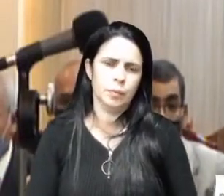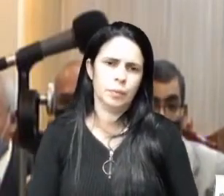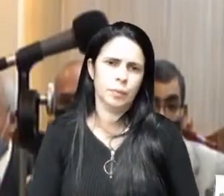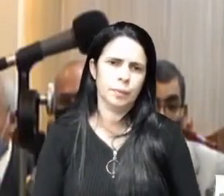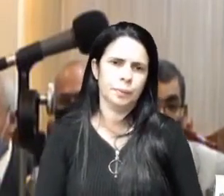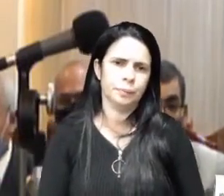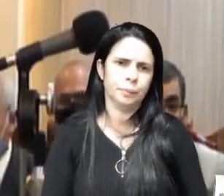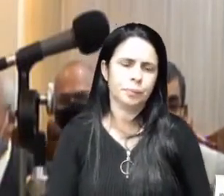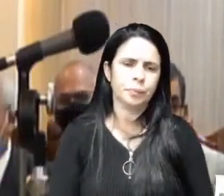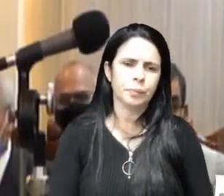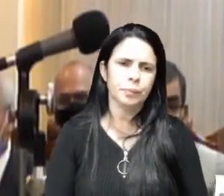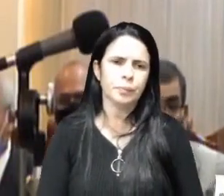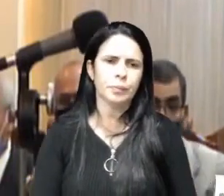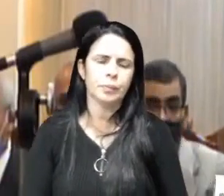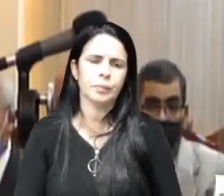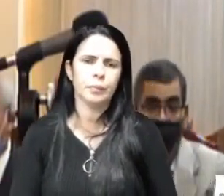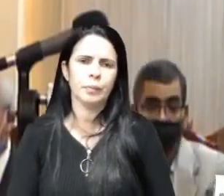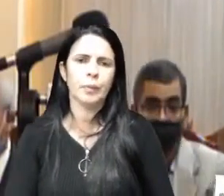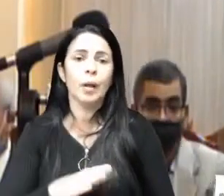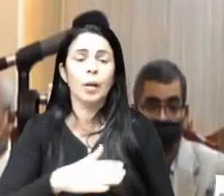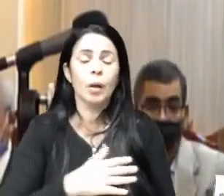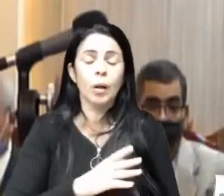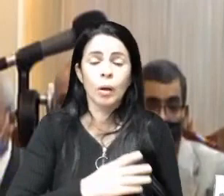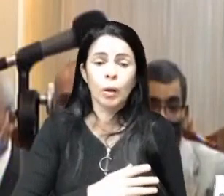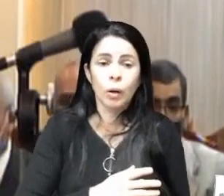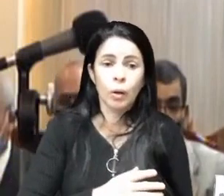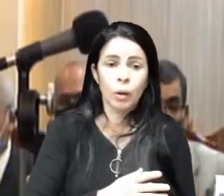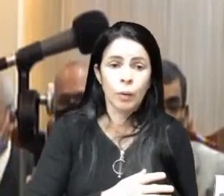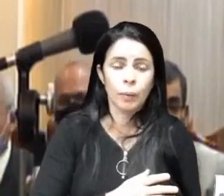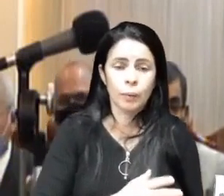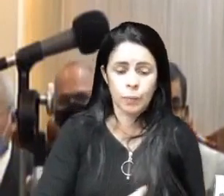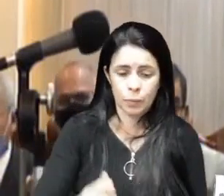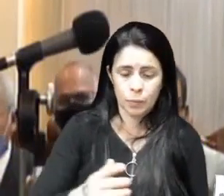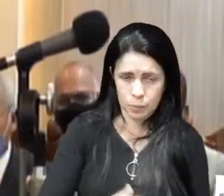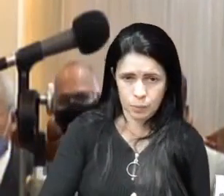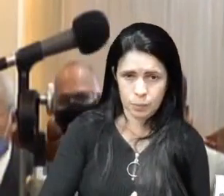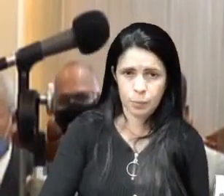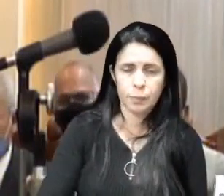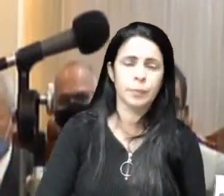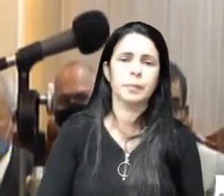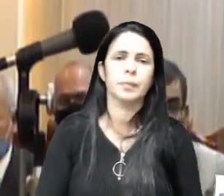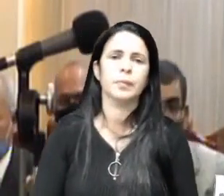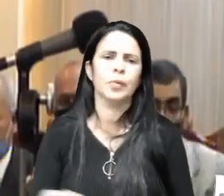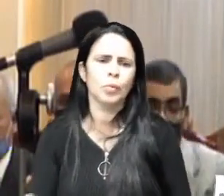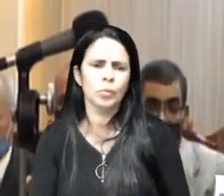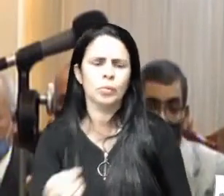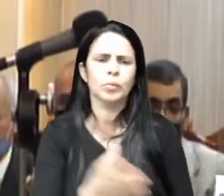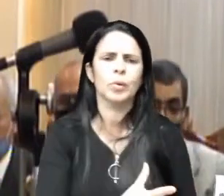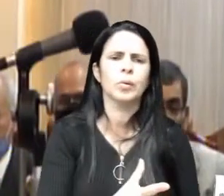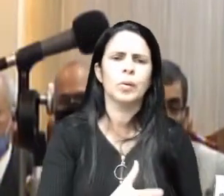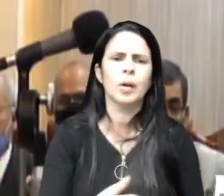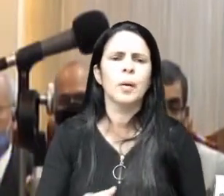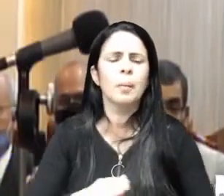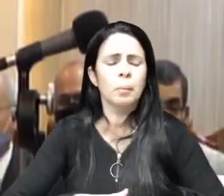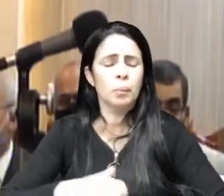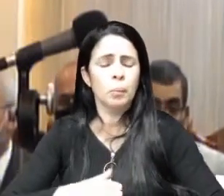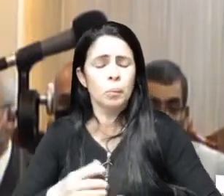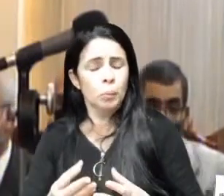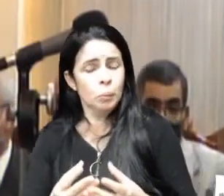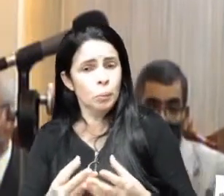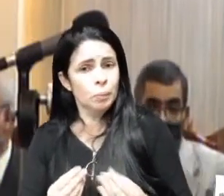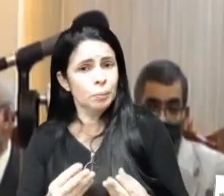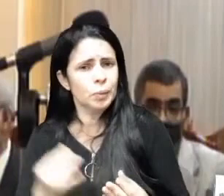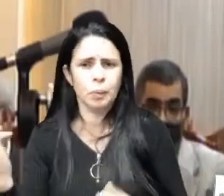novo começo radicalmente distinto é muito importante para a compreensão do